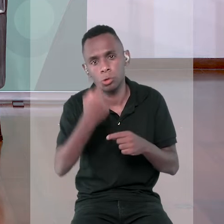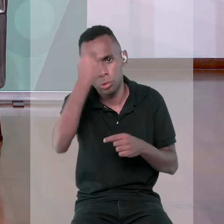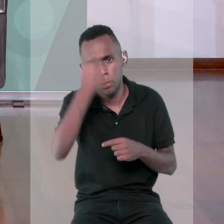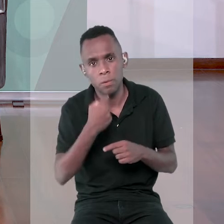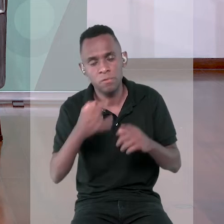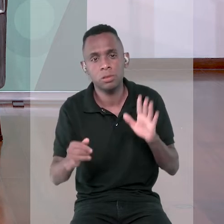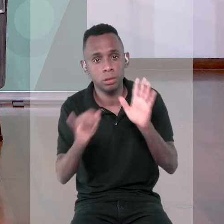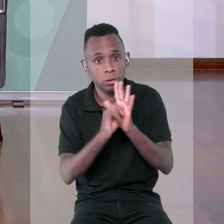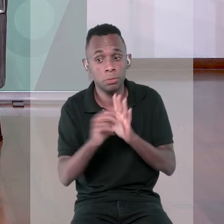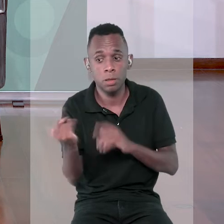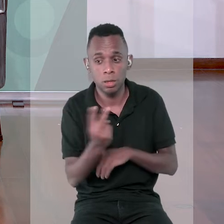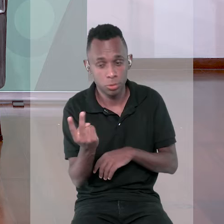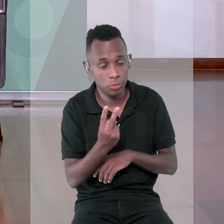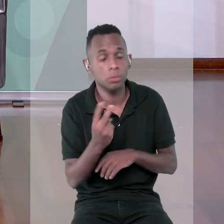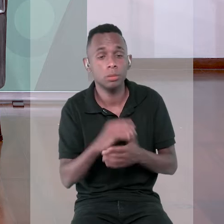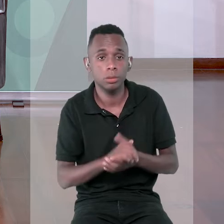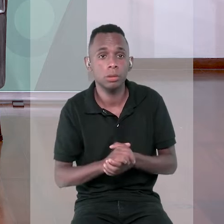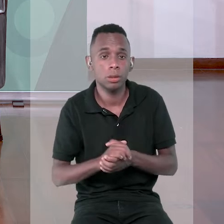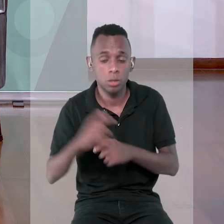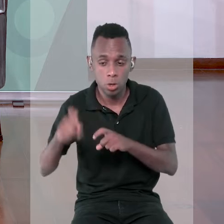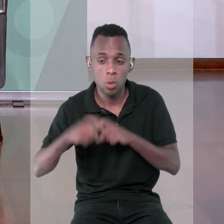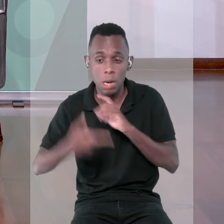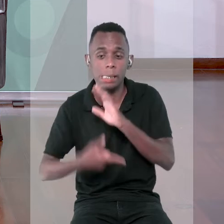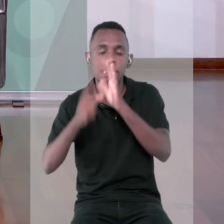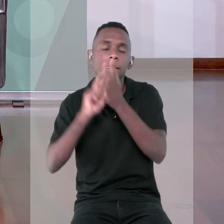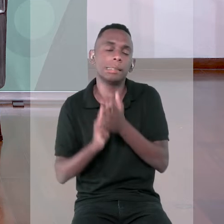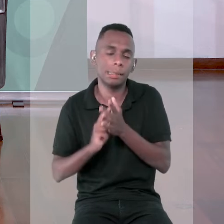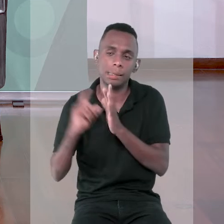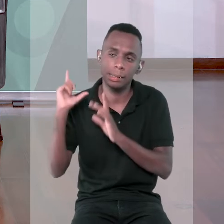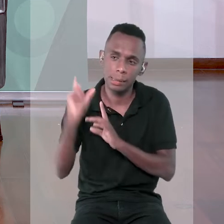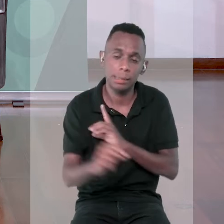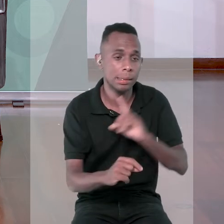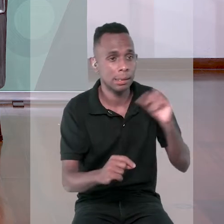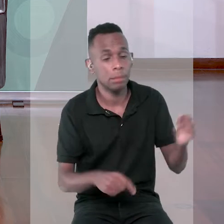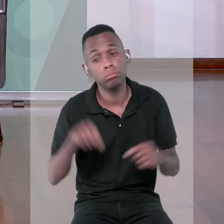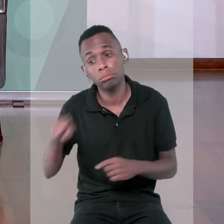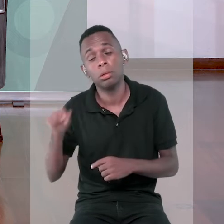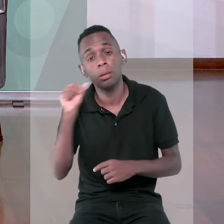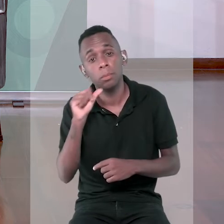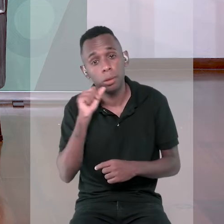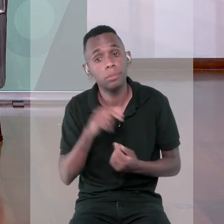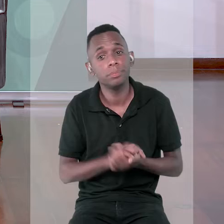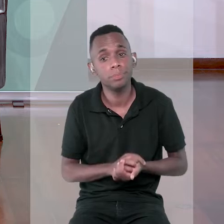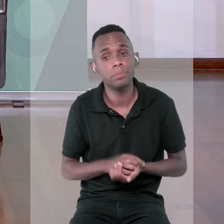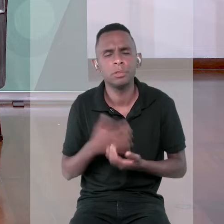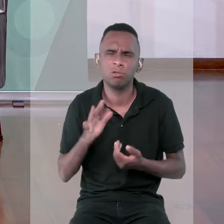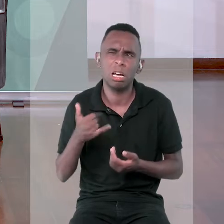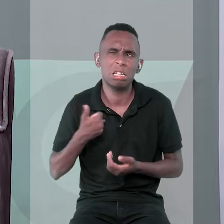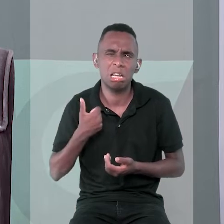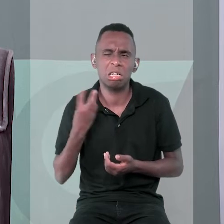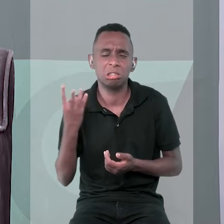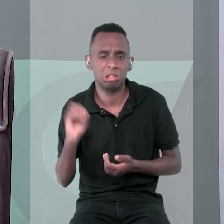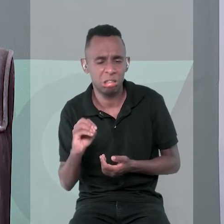sem razão as duas saem da zona rural. E Maria Quitéria, o que ela faz? Aí ela, já com 30